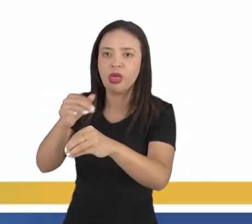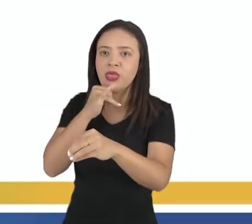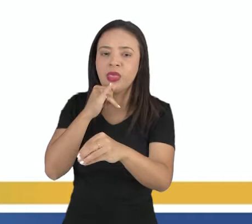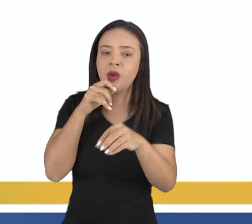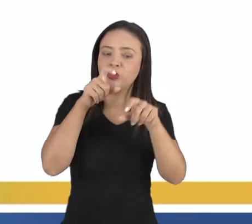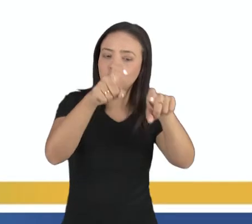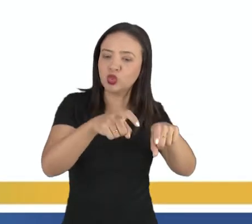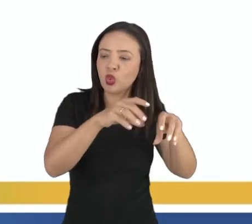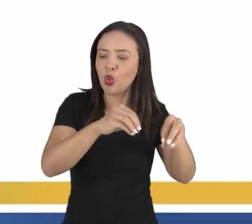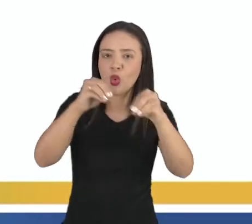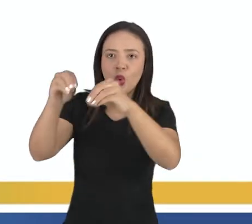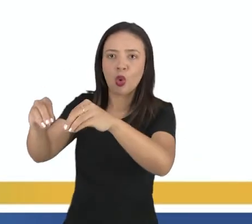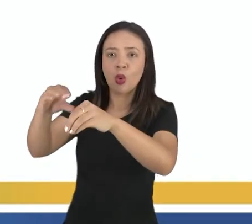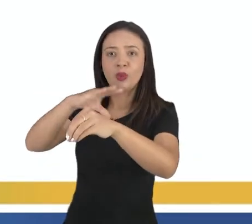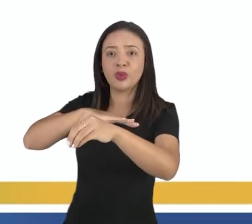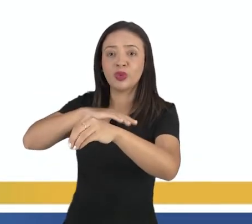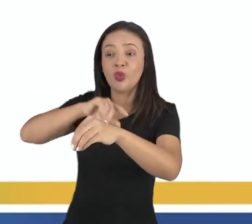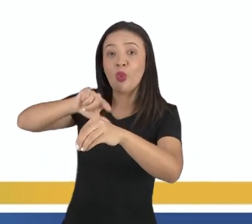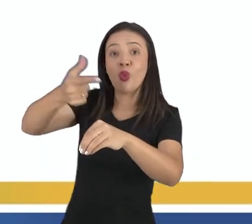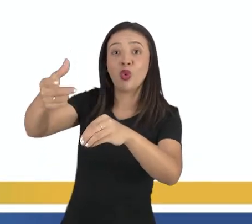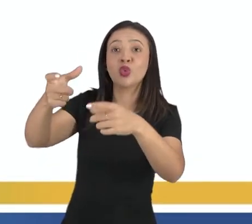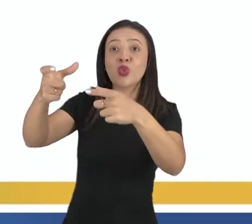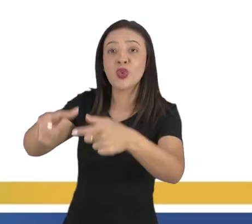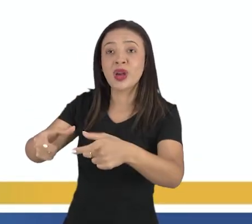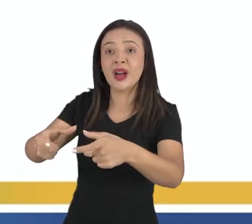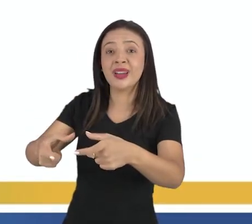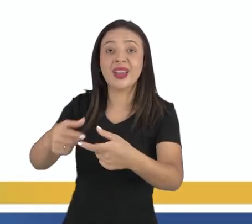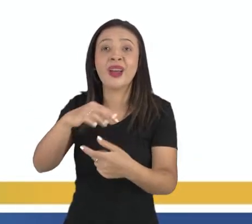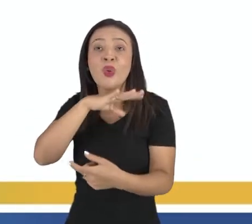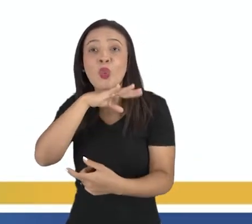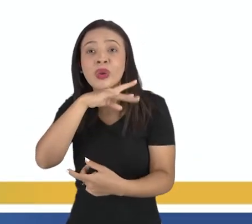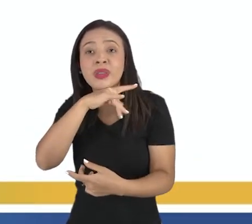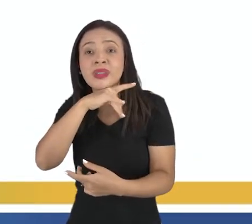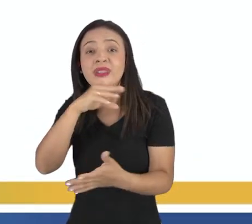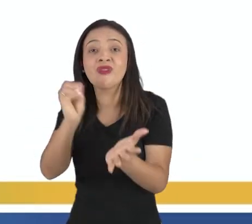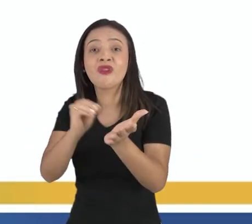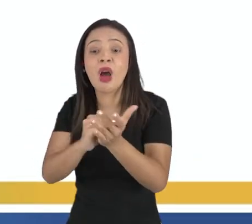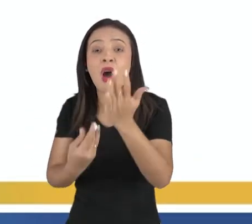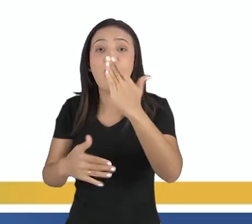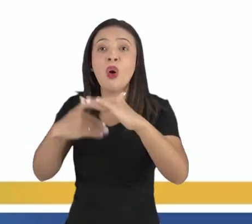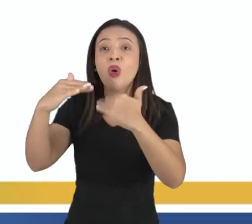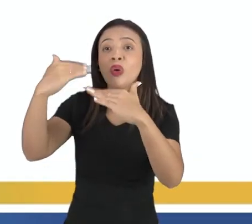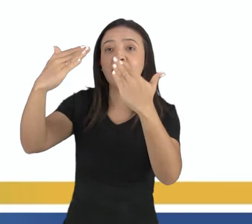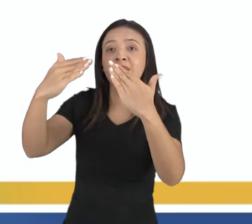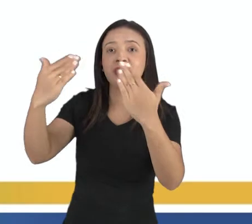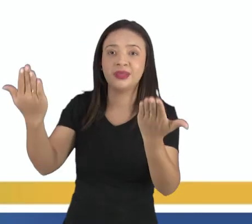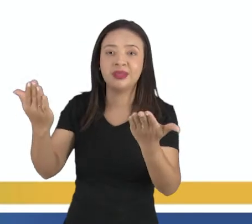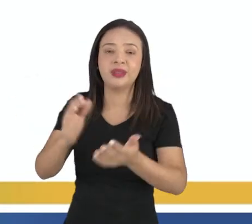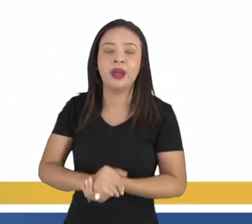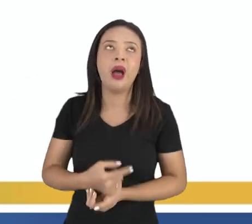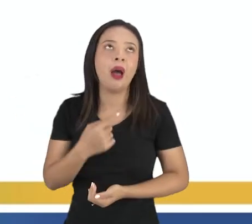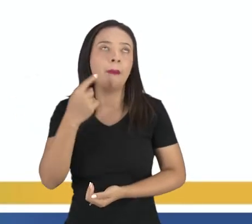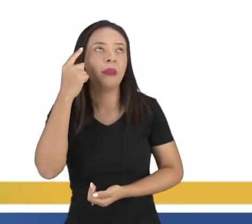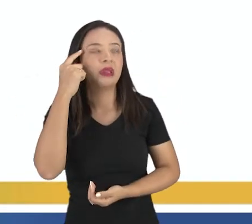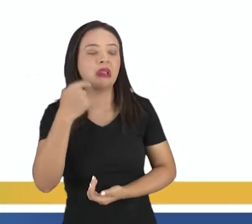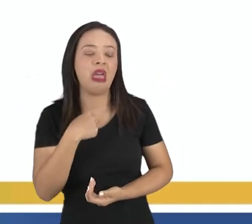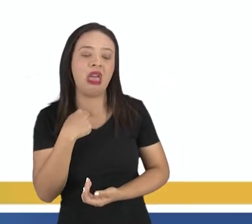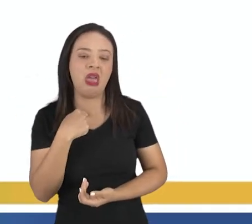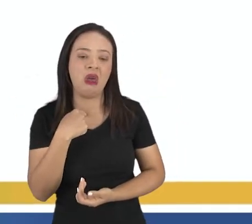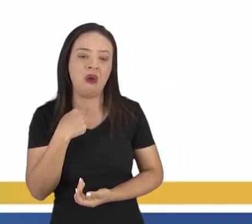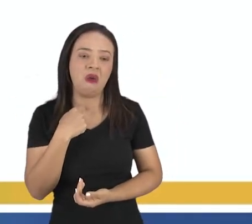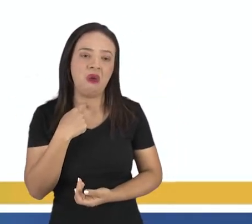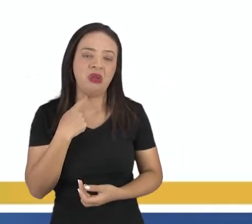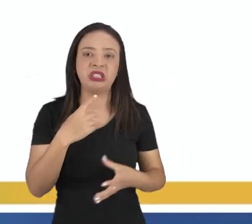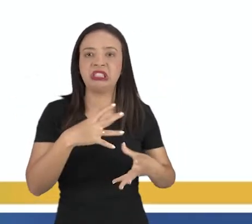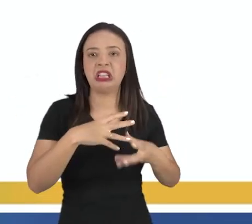do campo para um outro lugar que não seja tão atrativo, tão desenvolvido. Raramente, eu vou sair daqui dessa